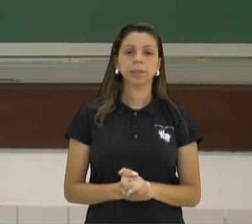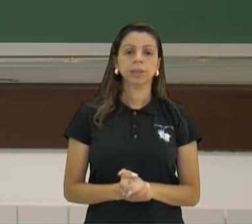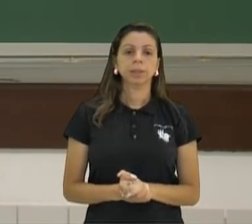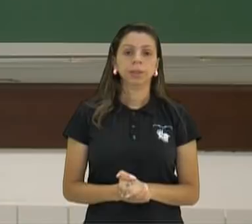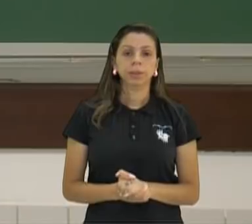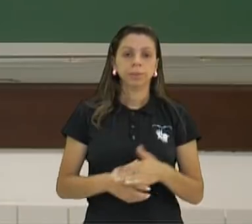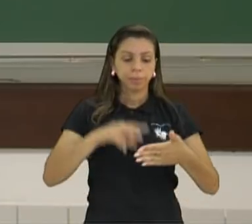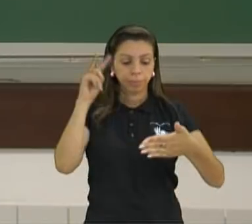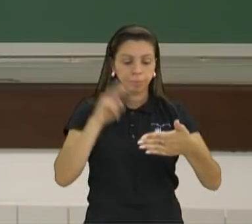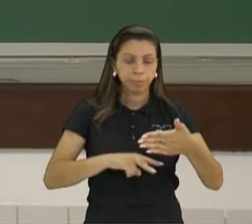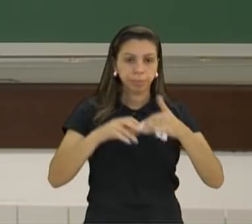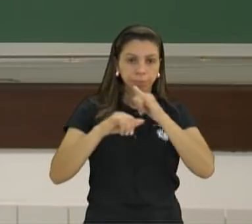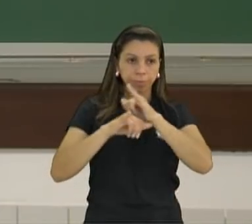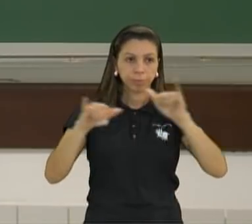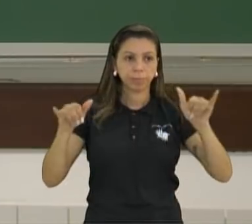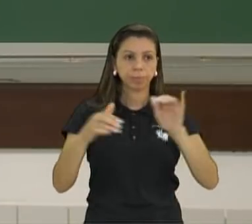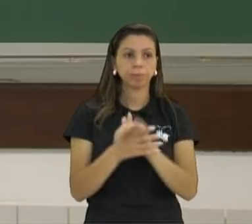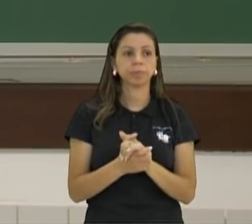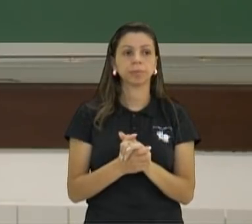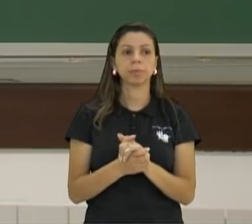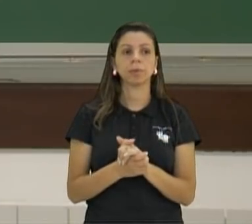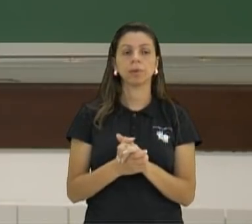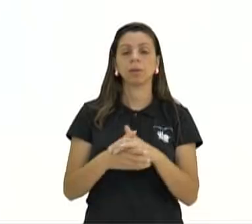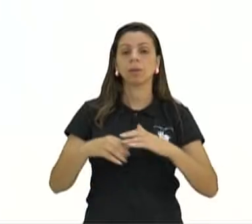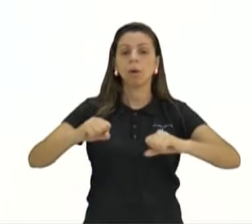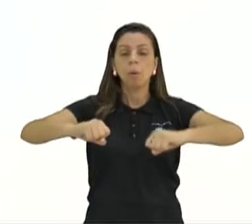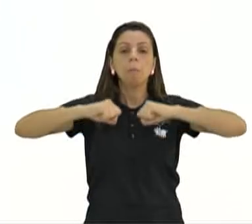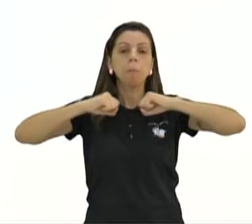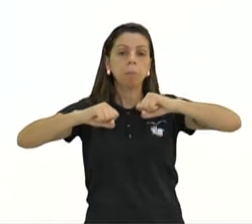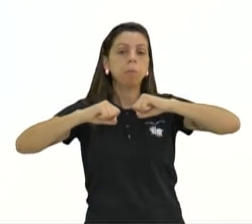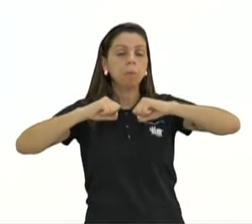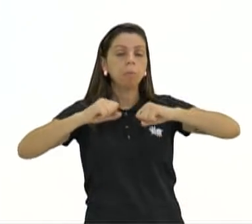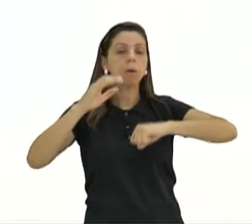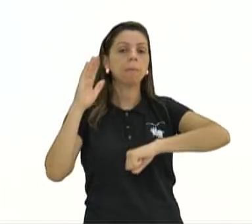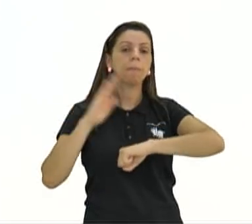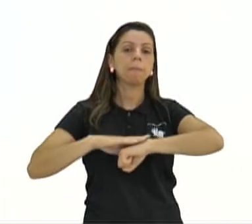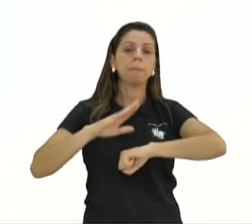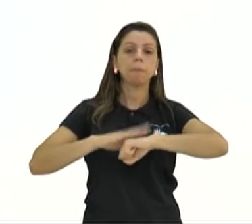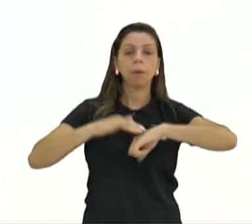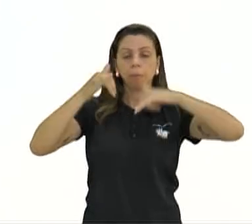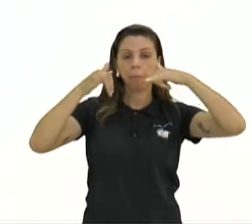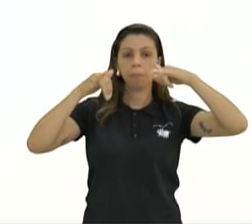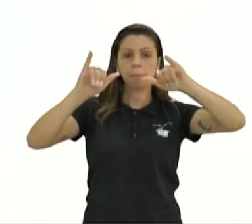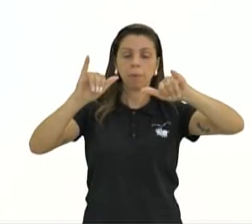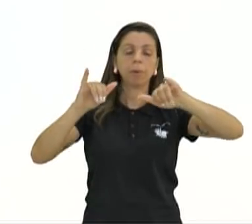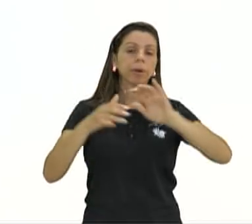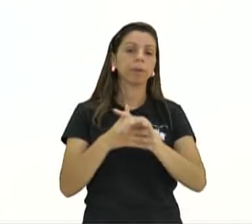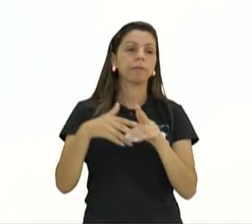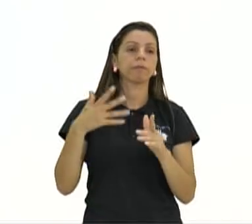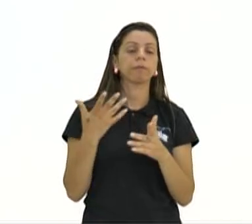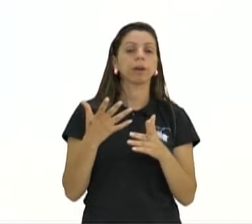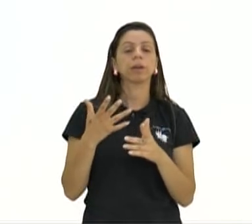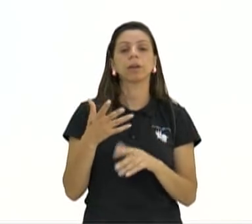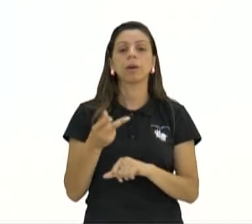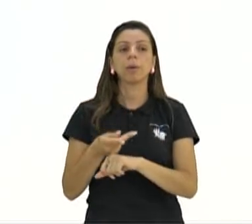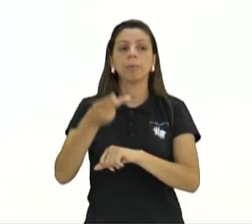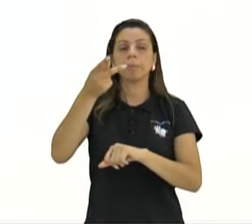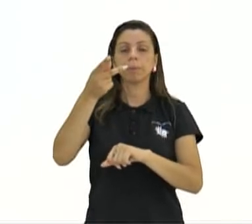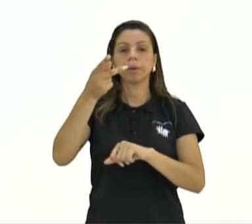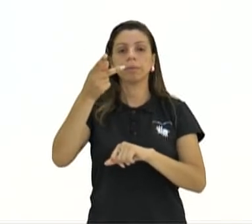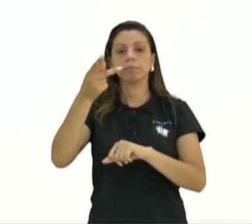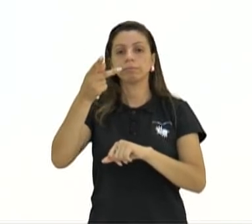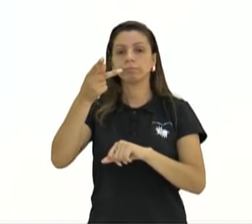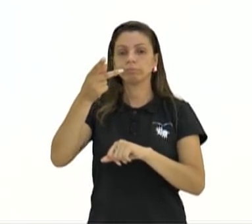uma notícia, ó. Bumba Meu Boi concorrerá ao título de Patrimônio Cultural da Humanidade. Vamos lá. Isso aqui foi publicado dia